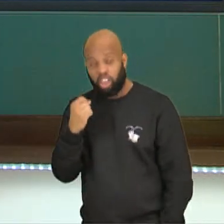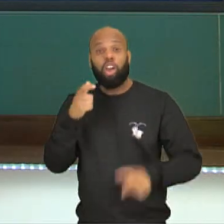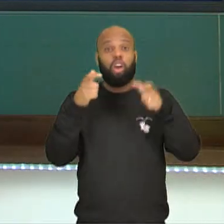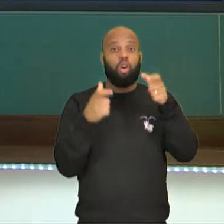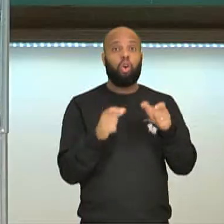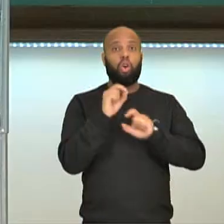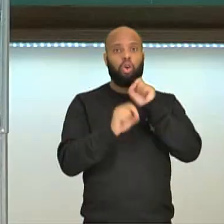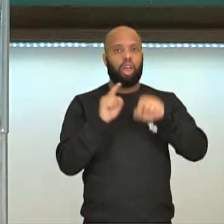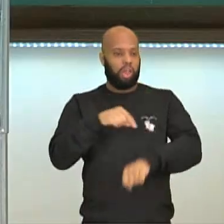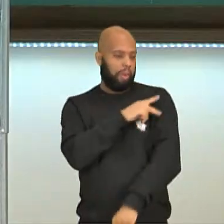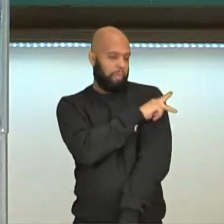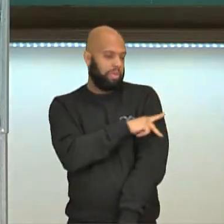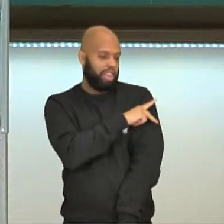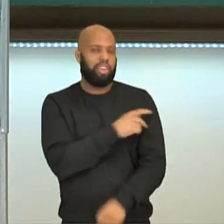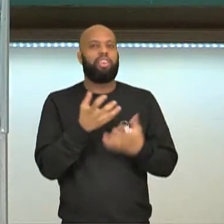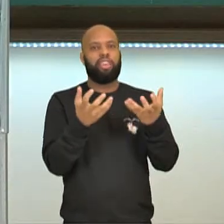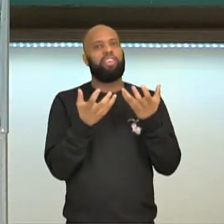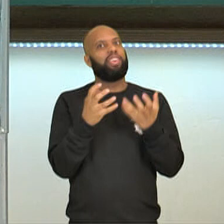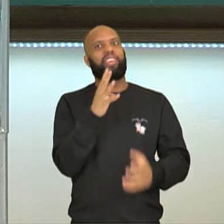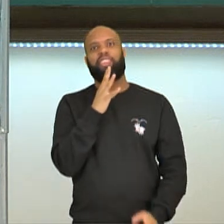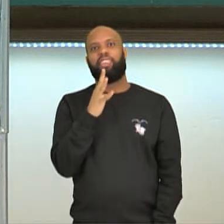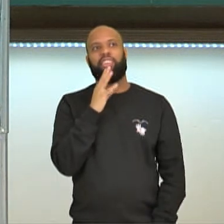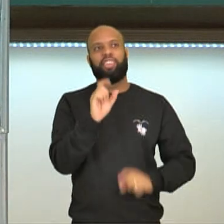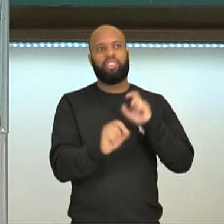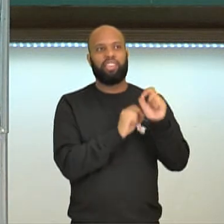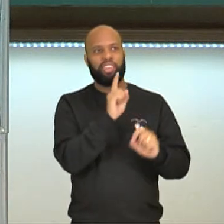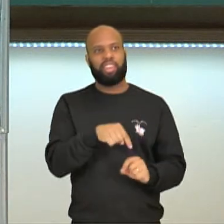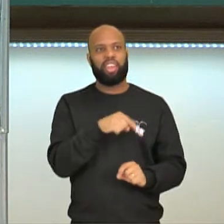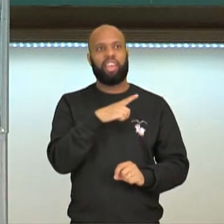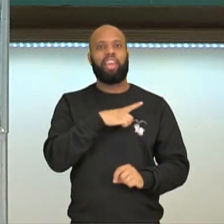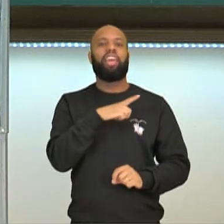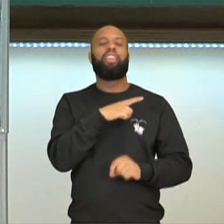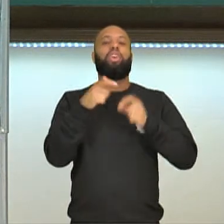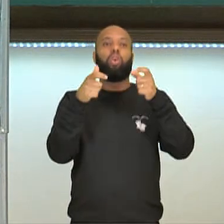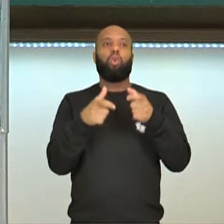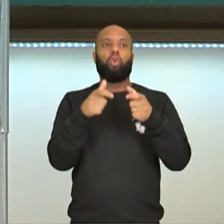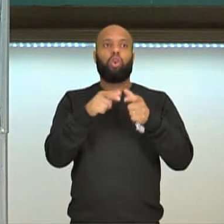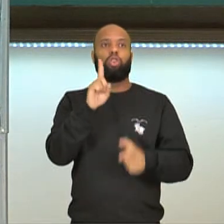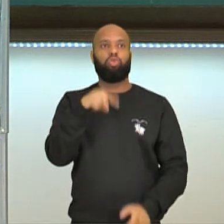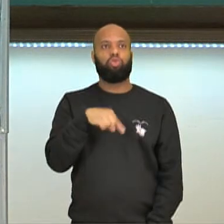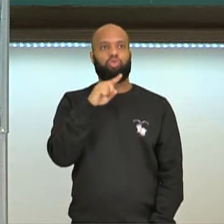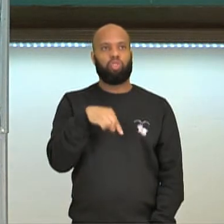Piauí, meu sonho conhecer, Deus o livre. Parque Nacional Serra da Capivara.